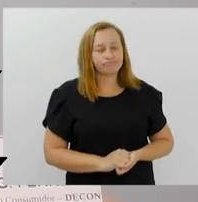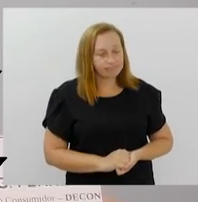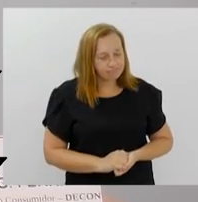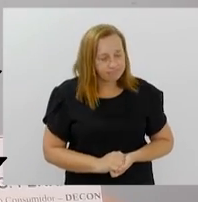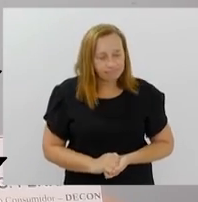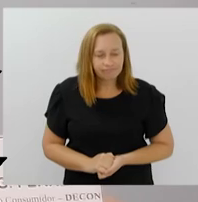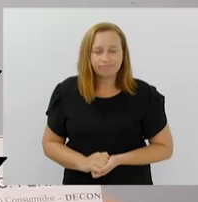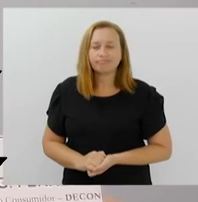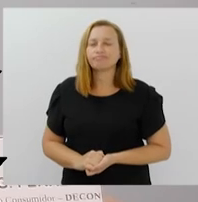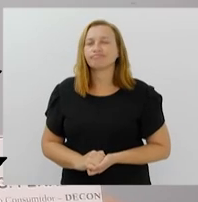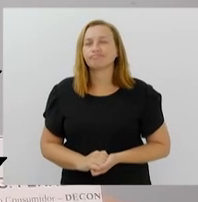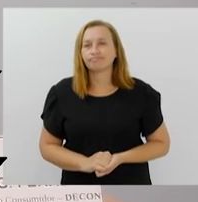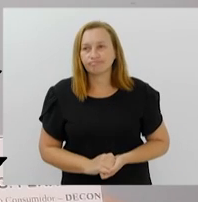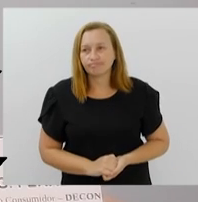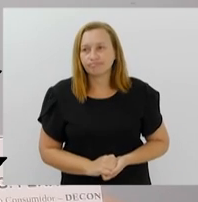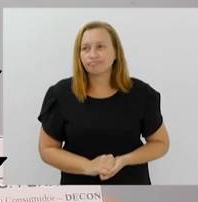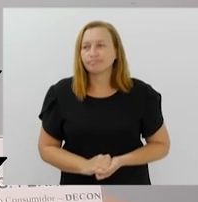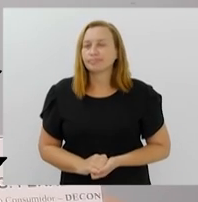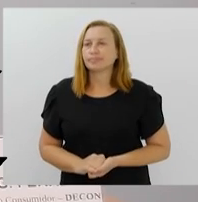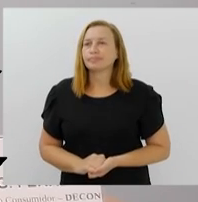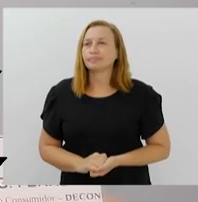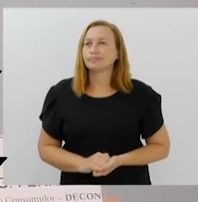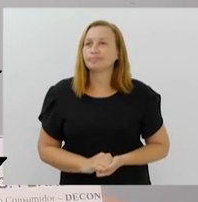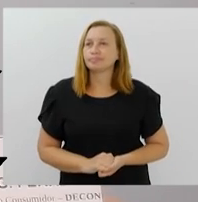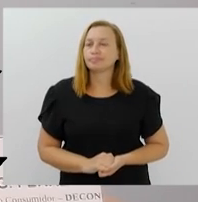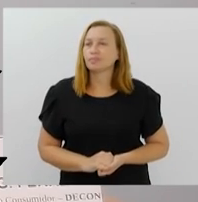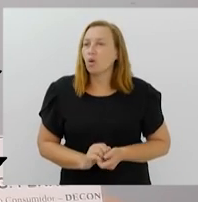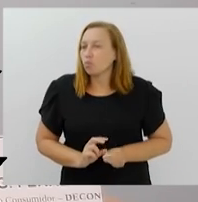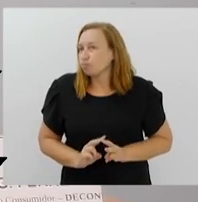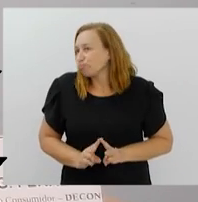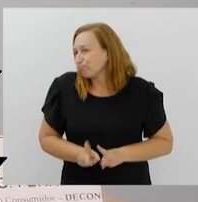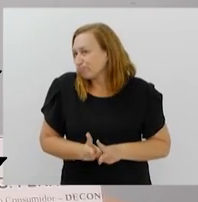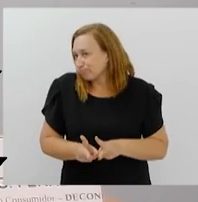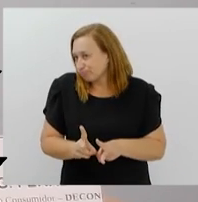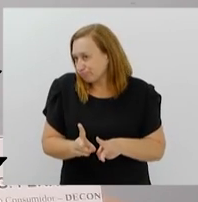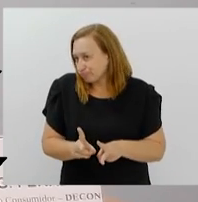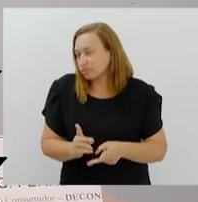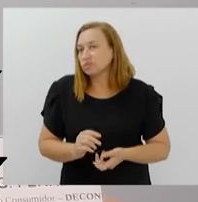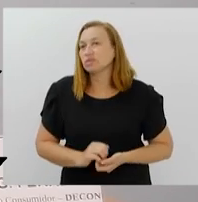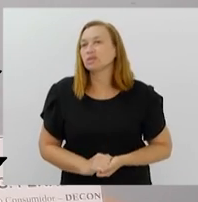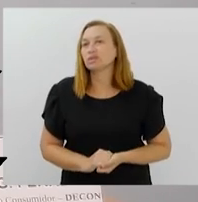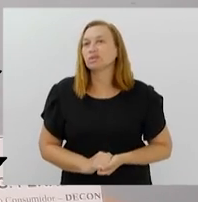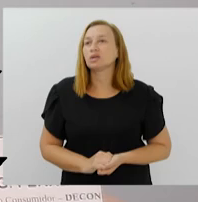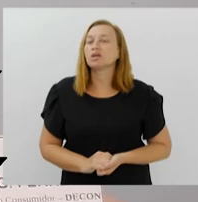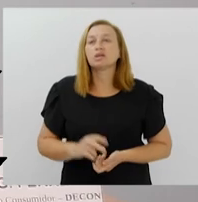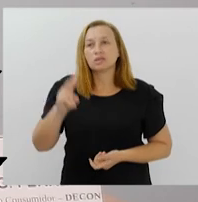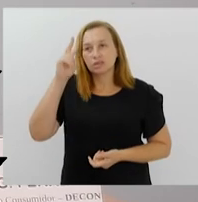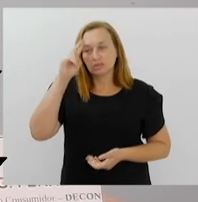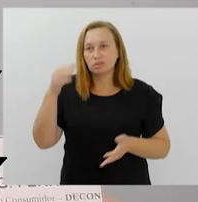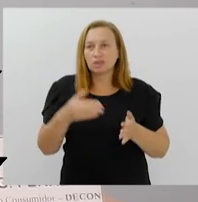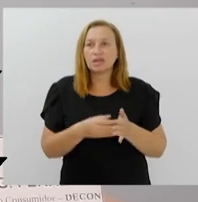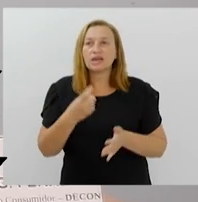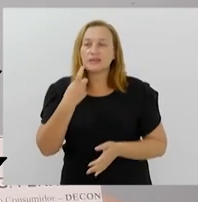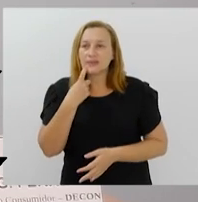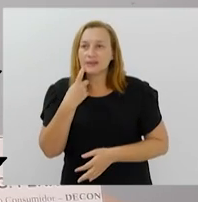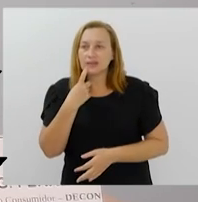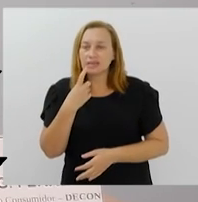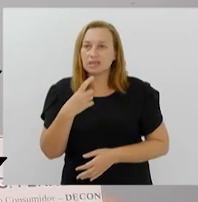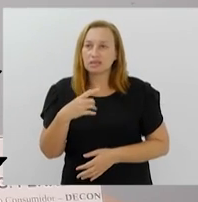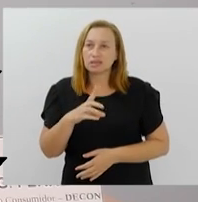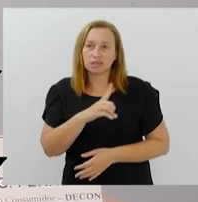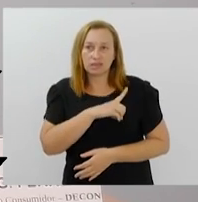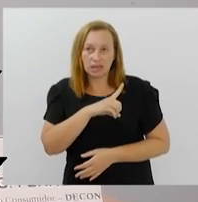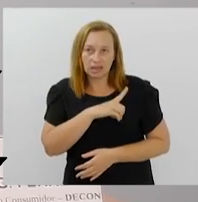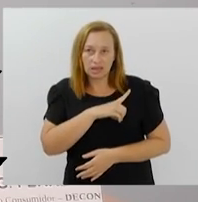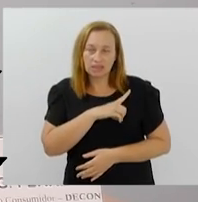eh eh de forma contínua nós estamos de segunda a sexta na cidade da polícia na